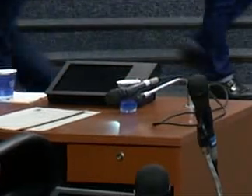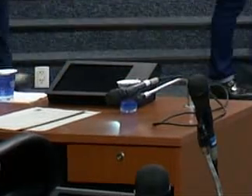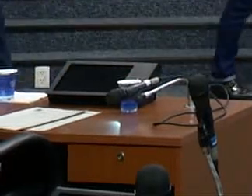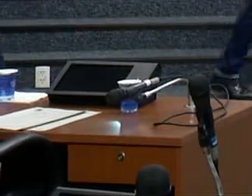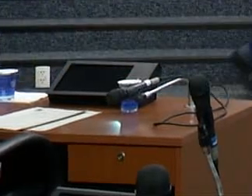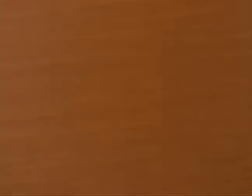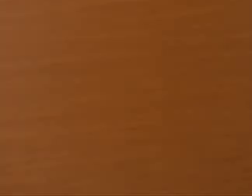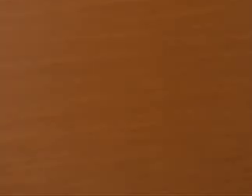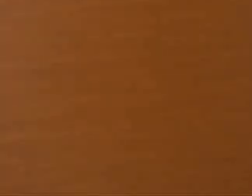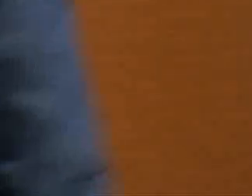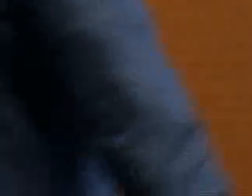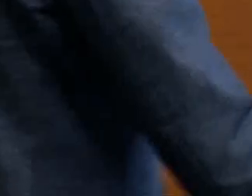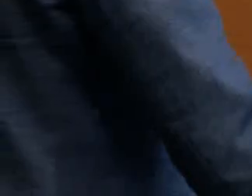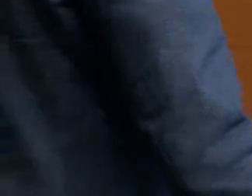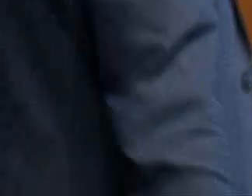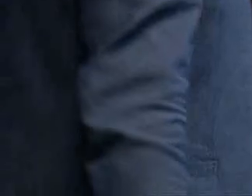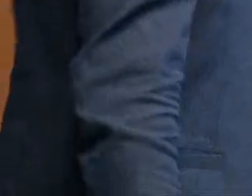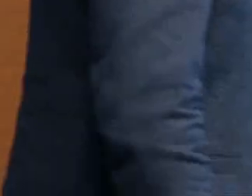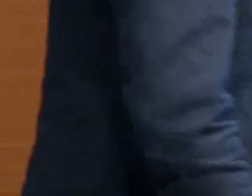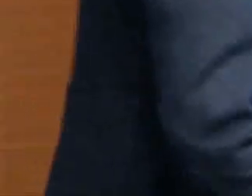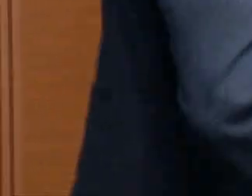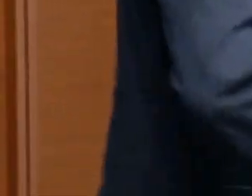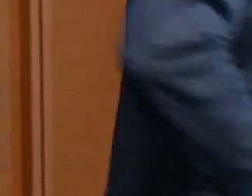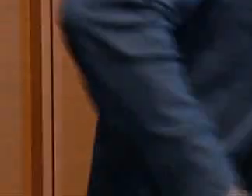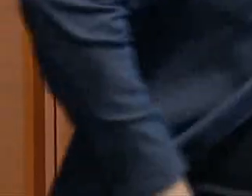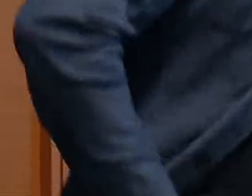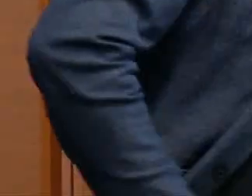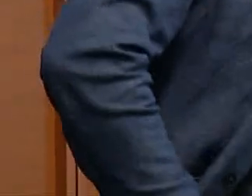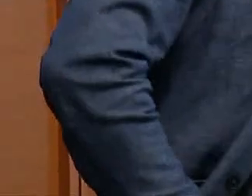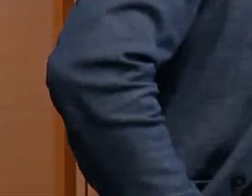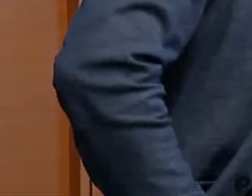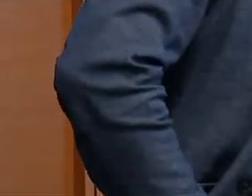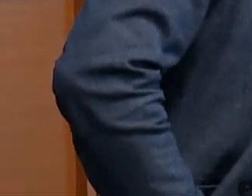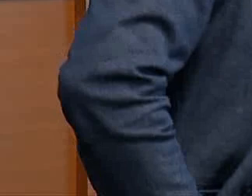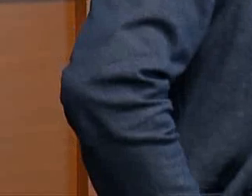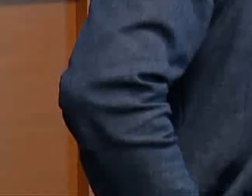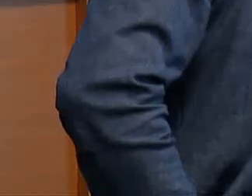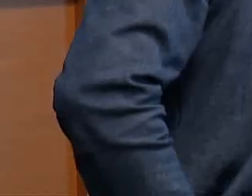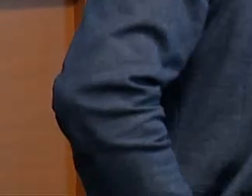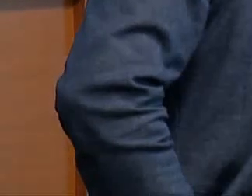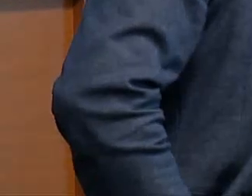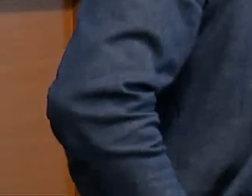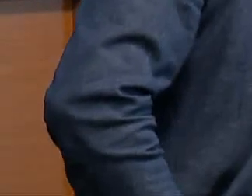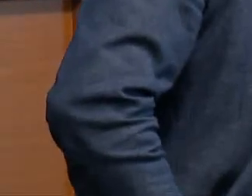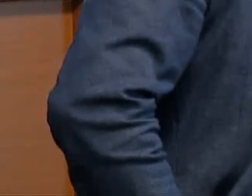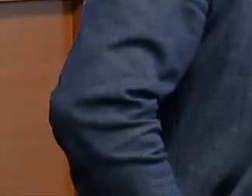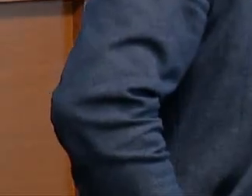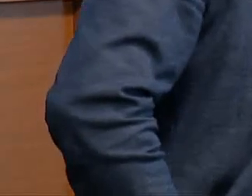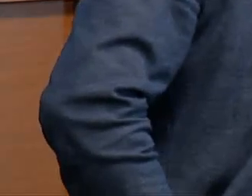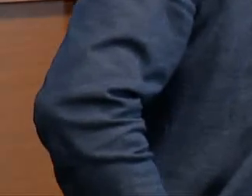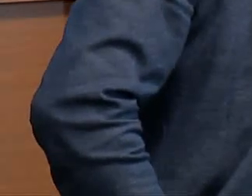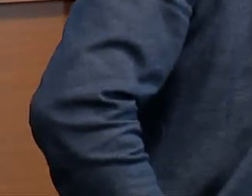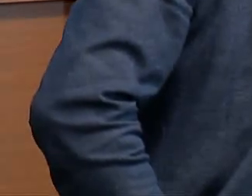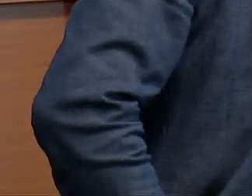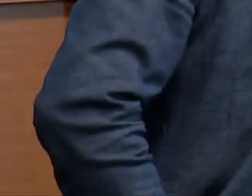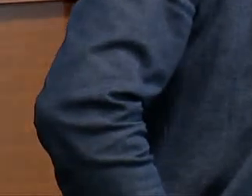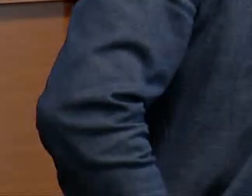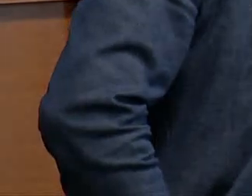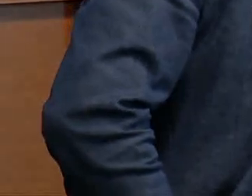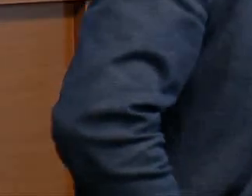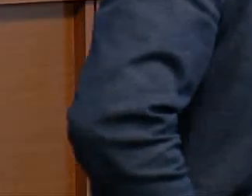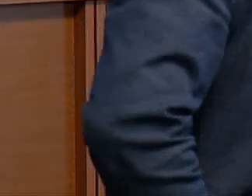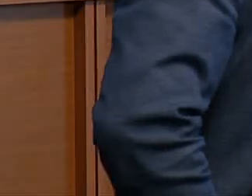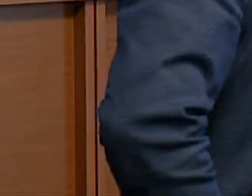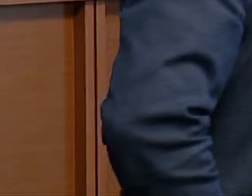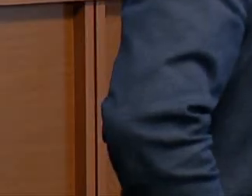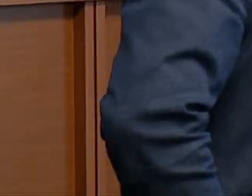Dantas, autor dessa homenagem, a radialista Mari Dantas, também convidamos que venha até aqui, ela que tem um